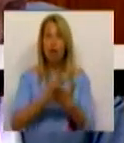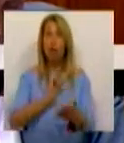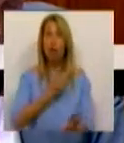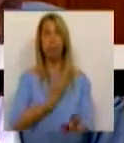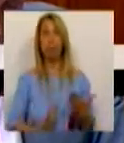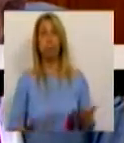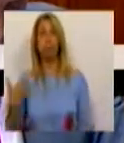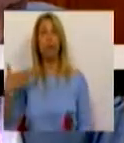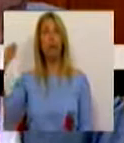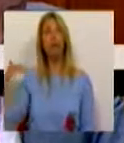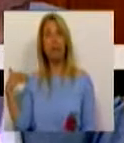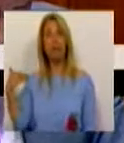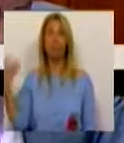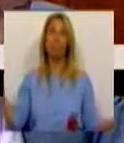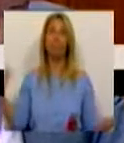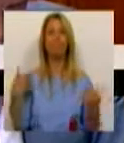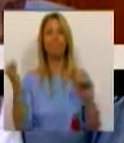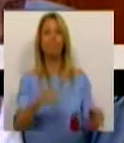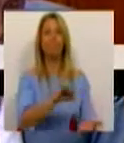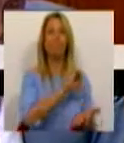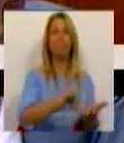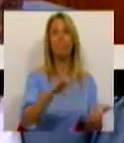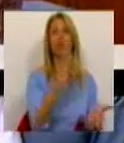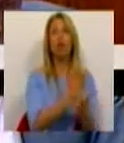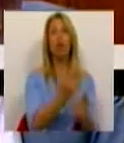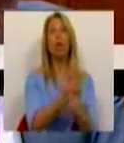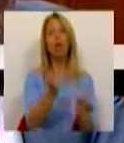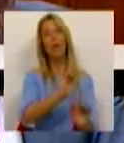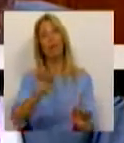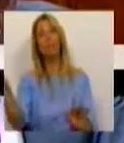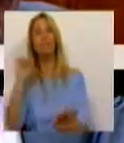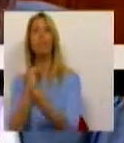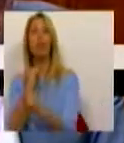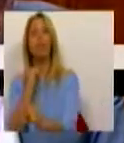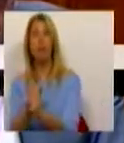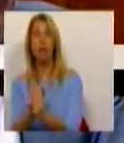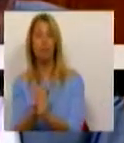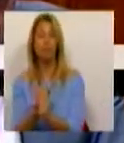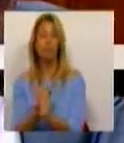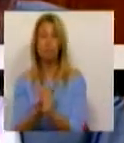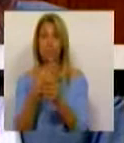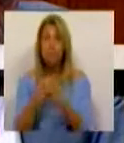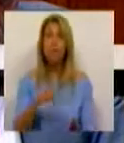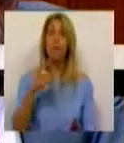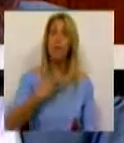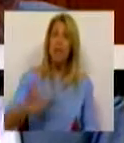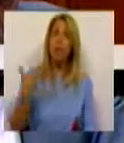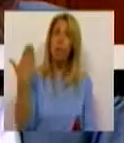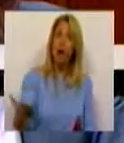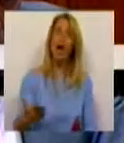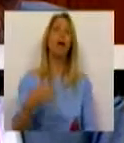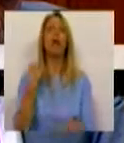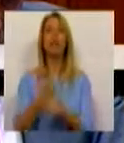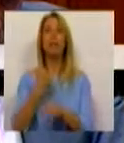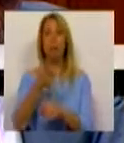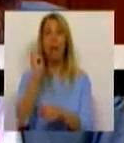que tiveram de deixar precisamente a escola para ir trabalhar e que vão seguramente, e têm seguramente direito a trabalhar menos anos